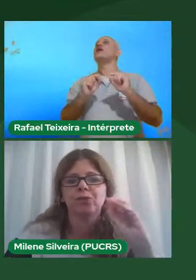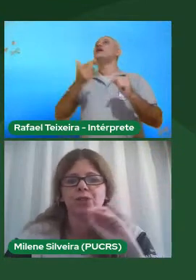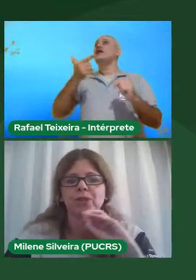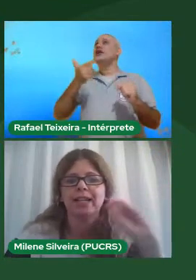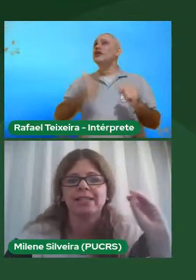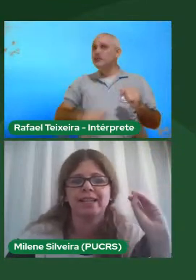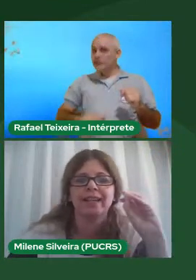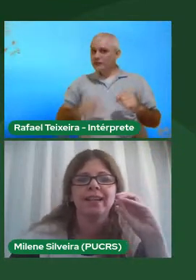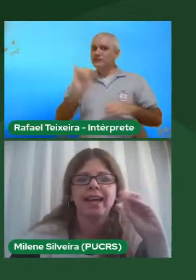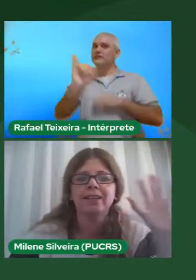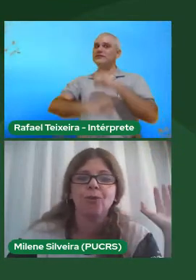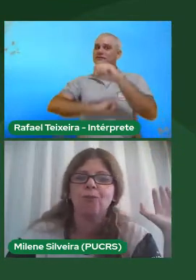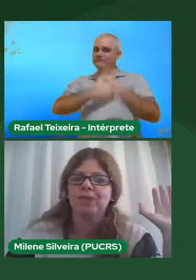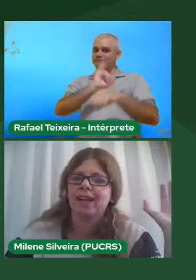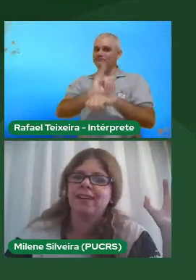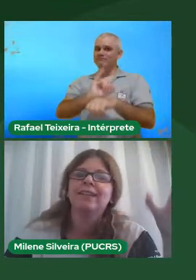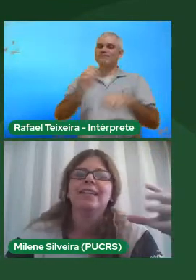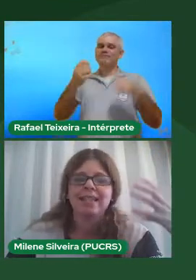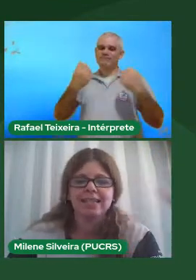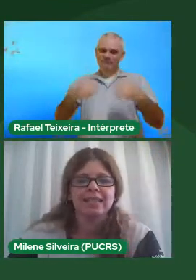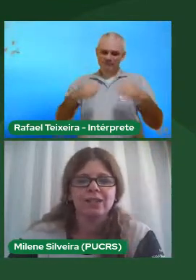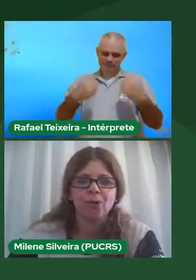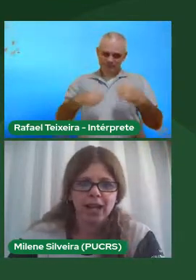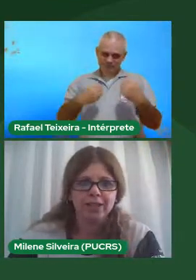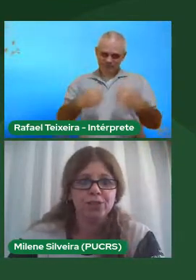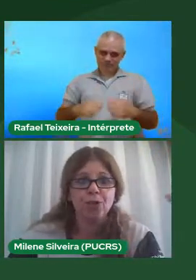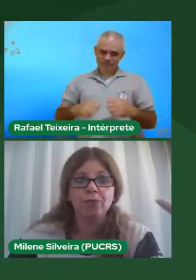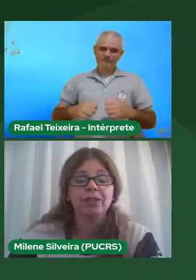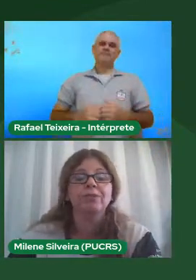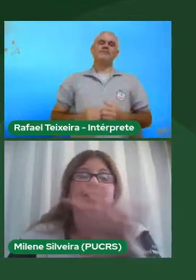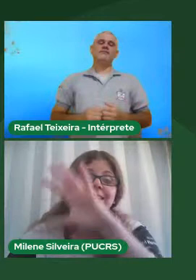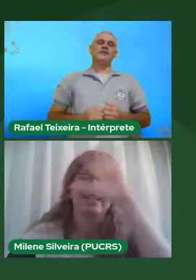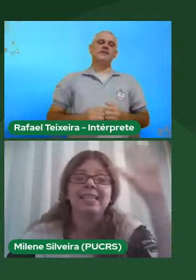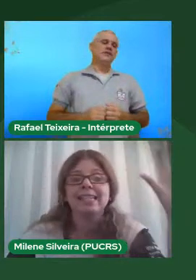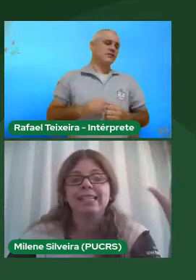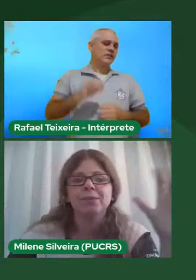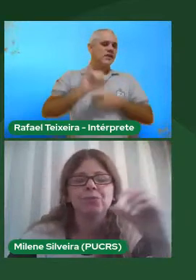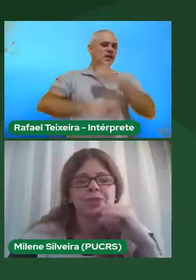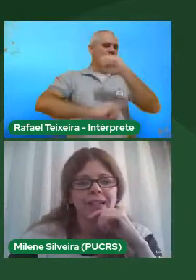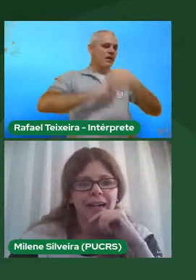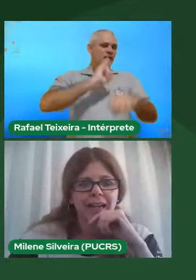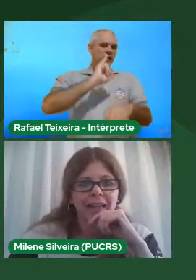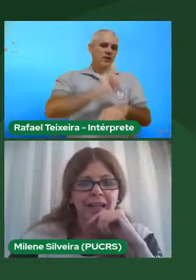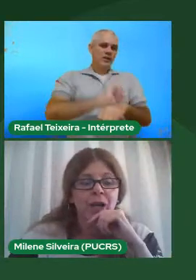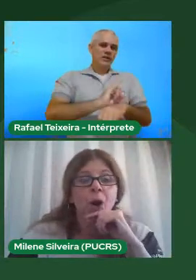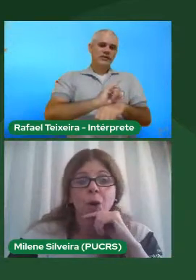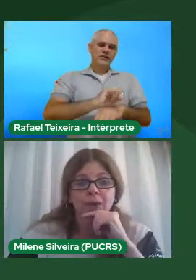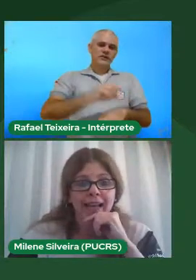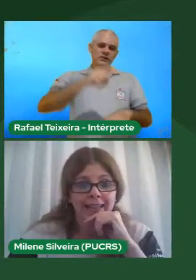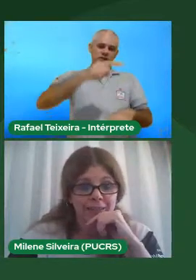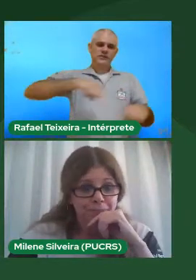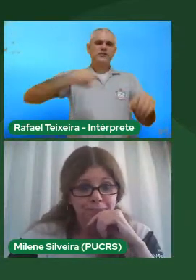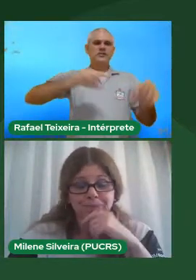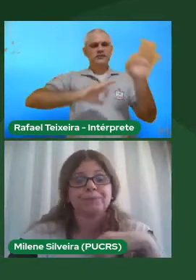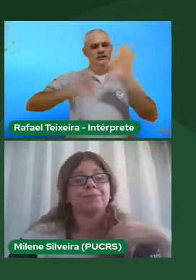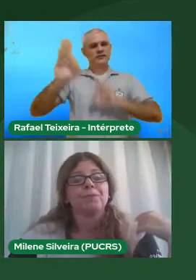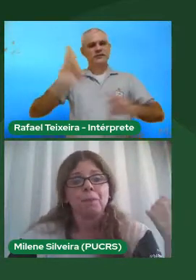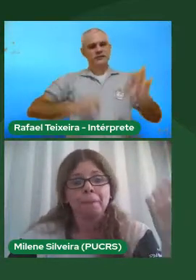também ia ser o nosso IHC at home, né? Ia seguir online de novo. Então, seguimos